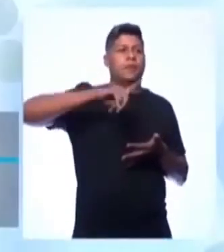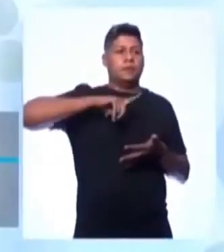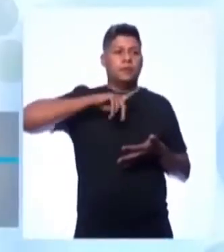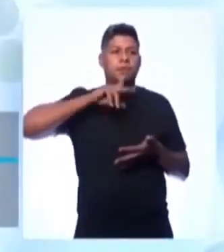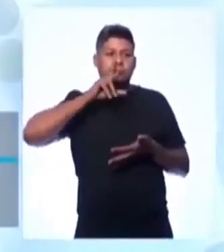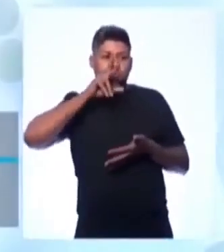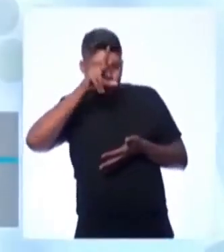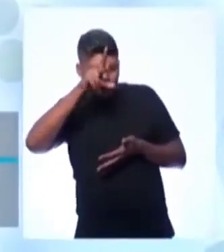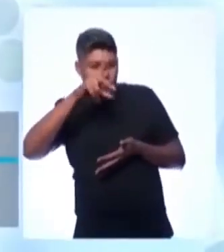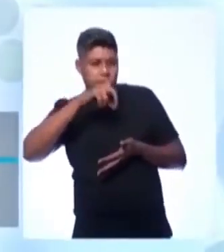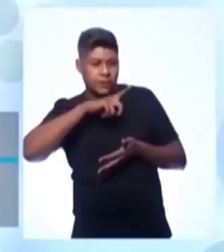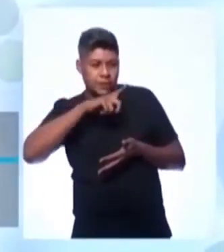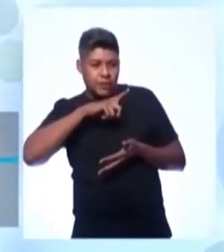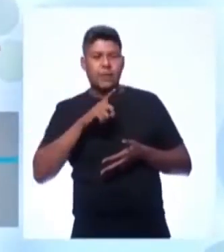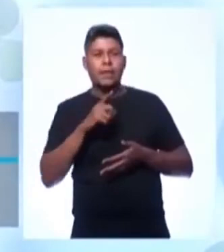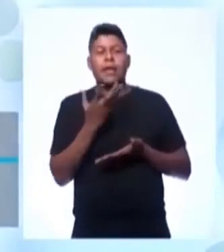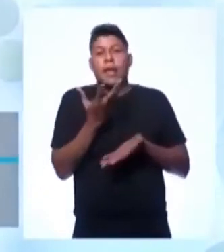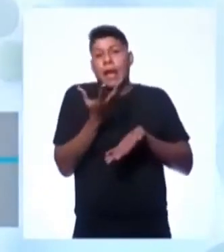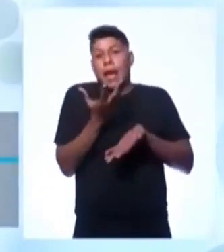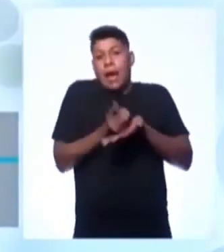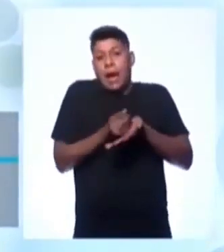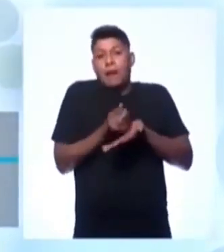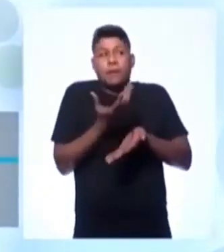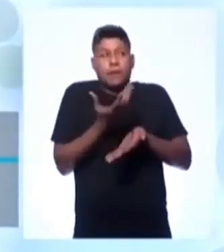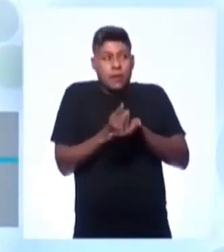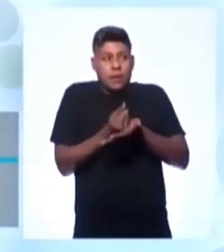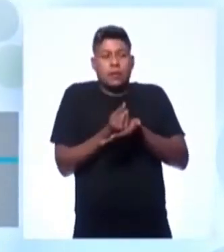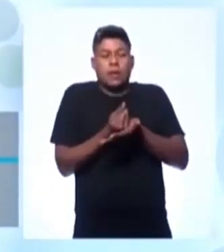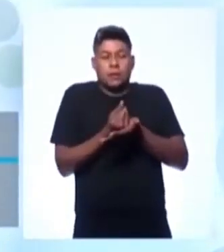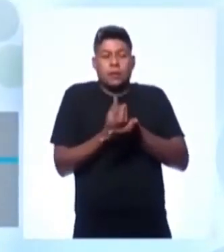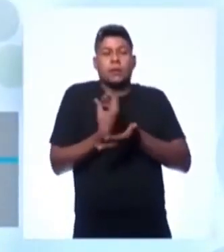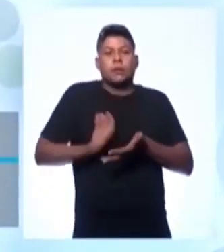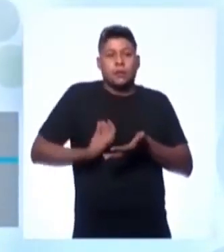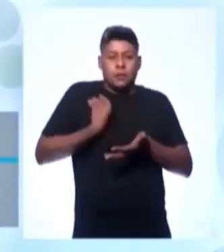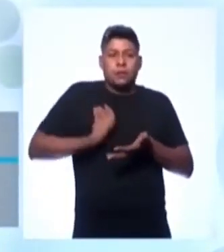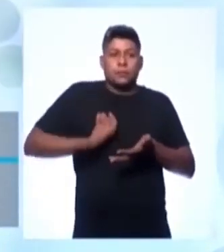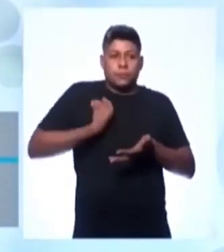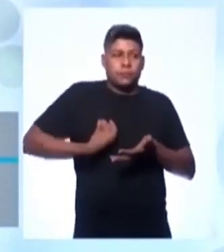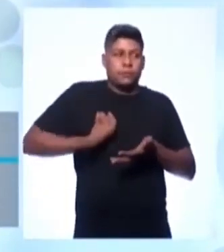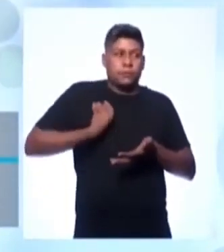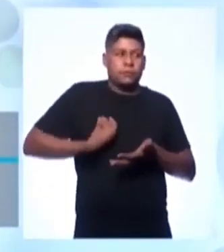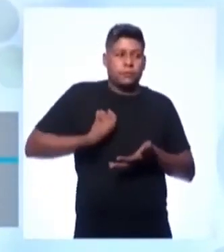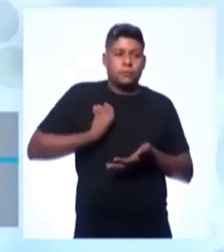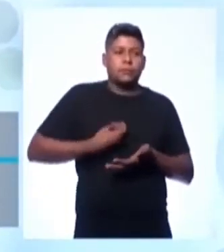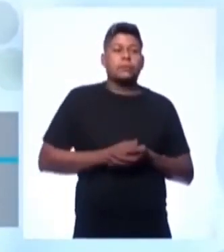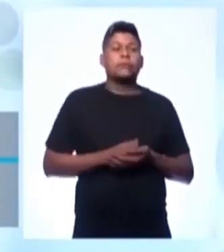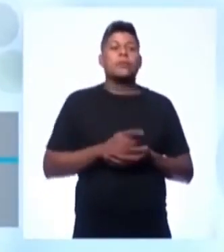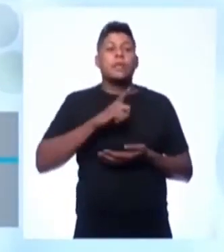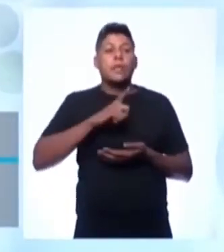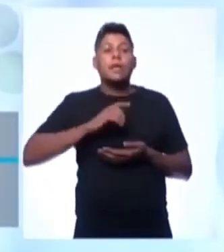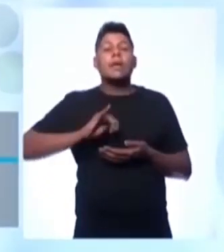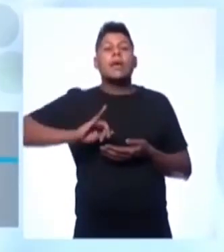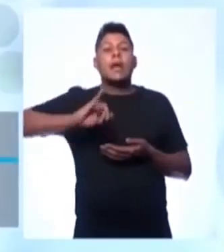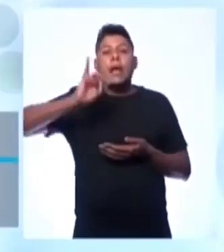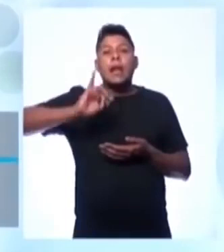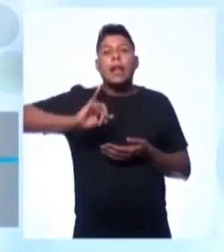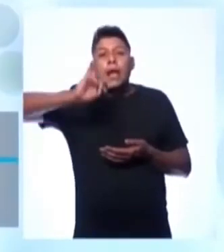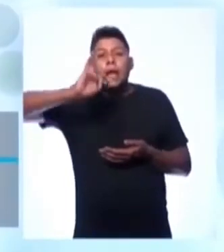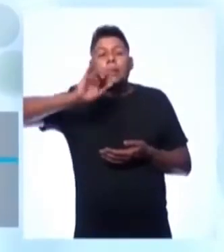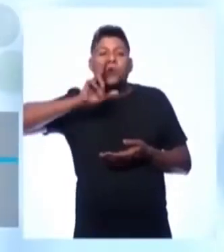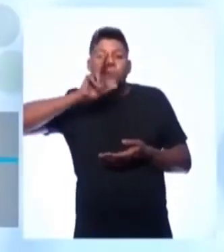força de campo. Você tem um campo gravitacional, você tem uma força gravitacional. Você tem um campo elétrico, vai ter uma